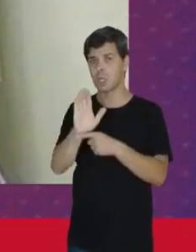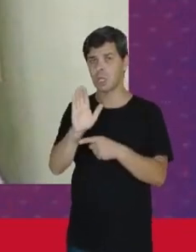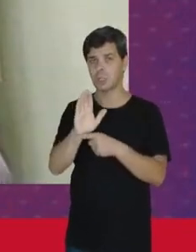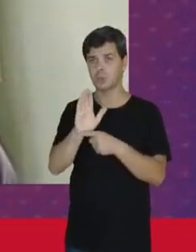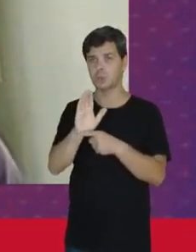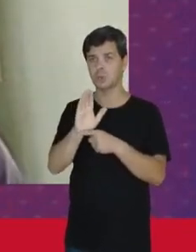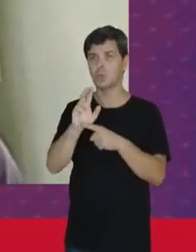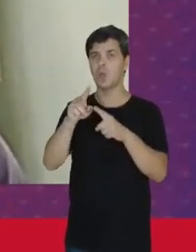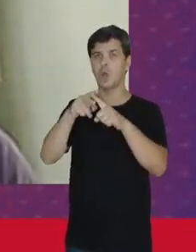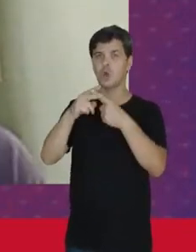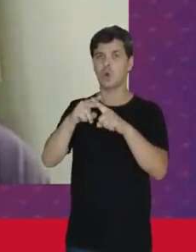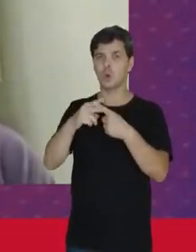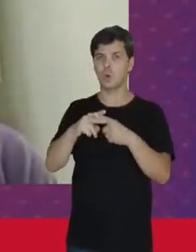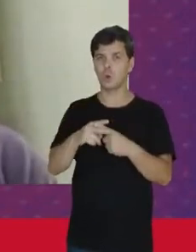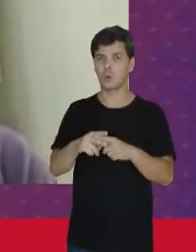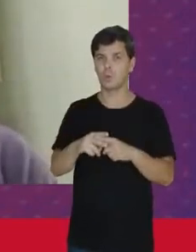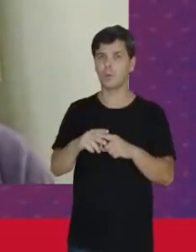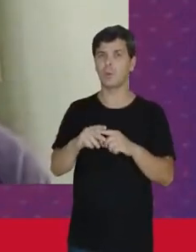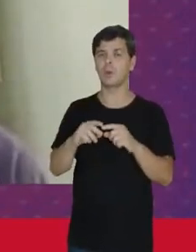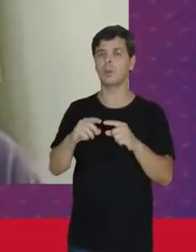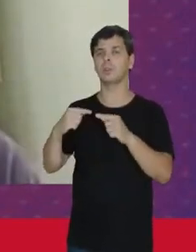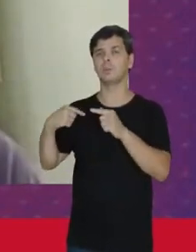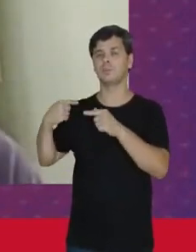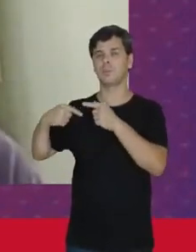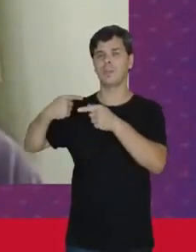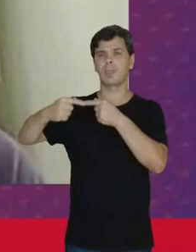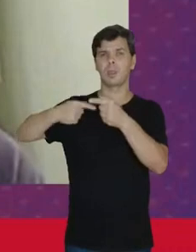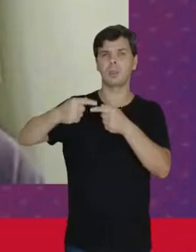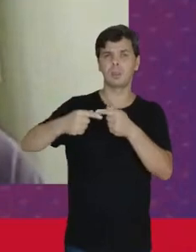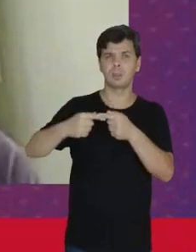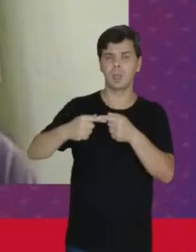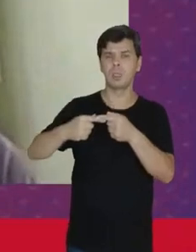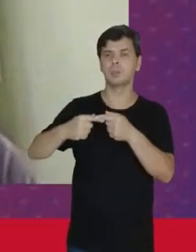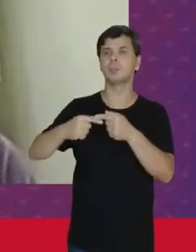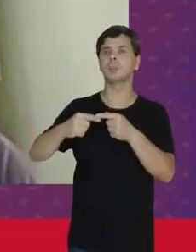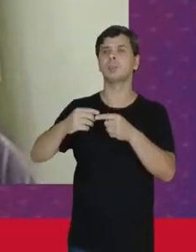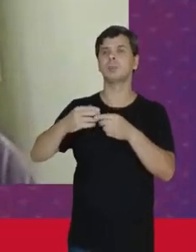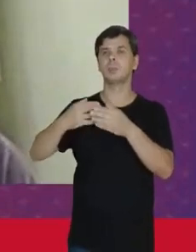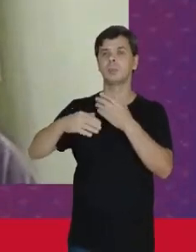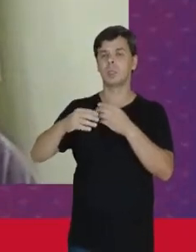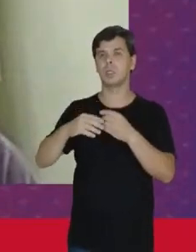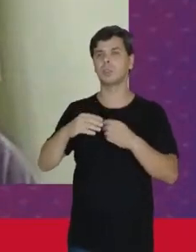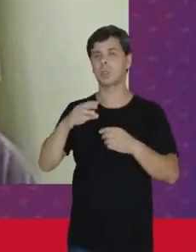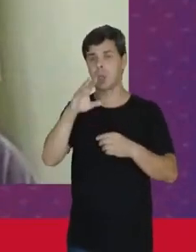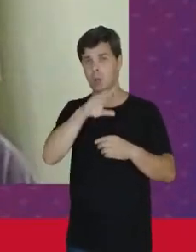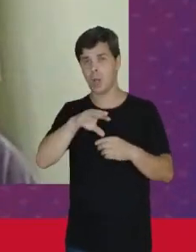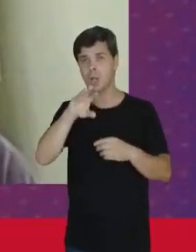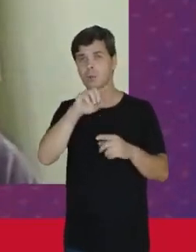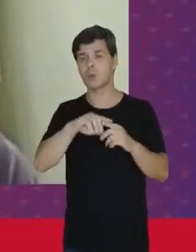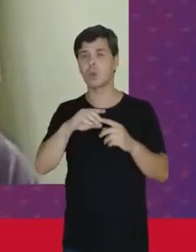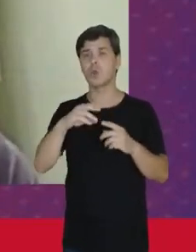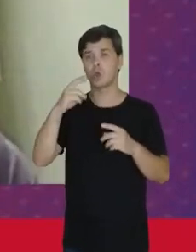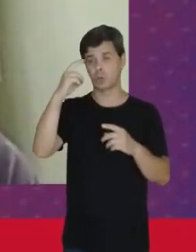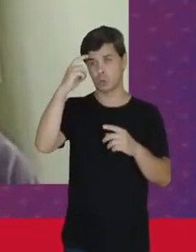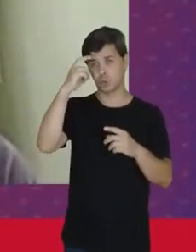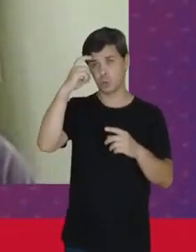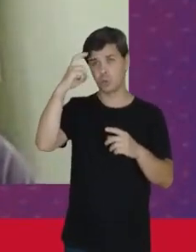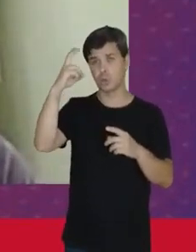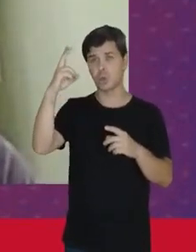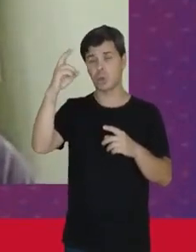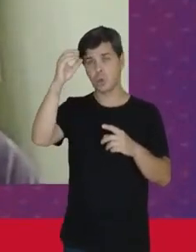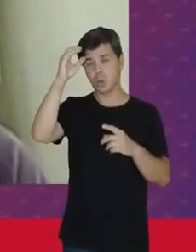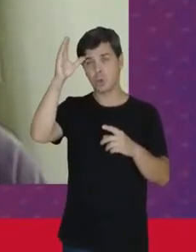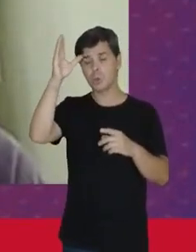manutenção das culturas, das tradições, né, da ancestralidade, da oralidade, dos conhecimentos, né, que